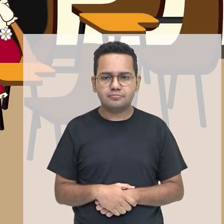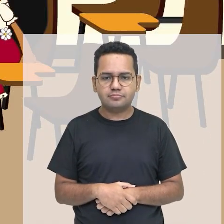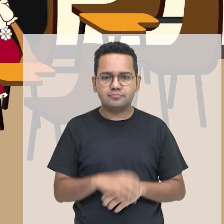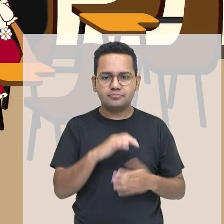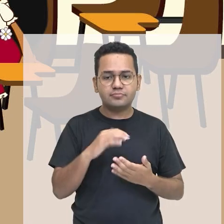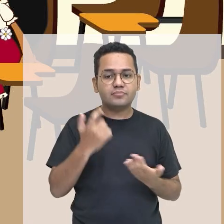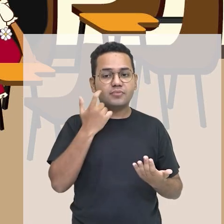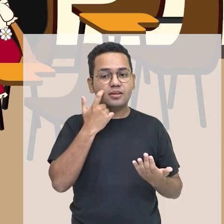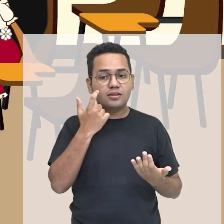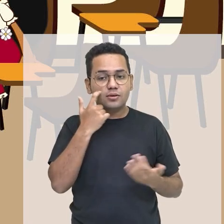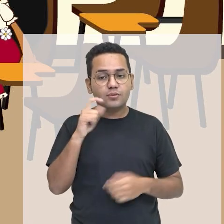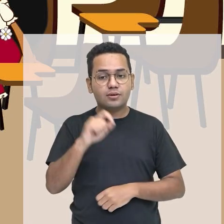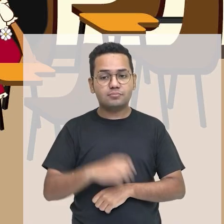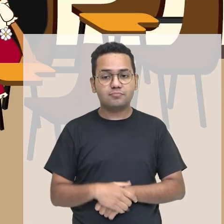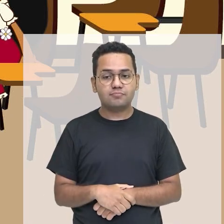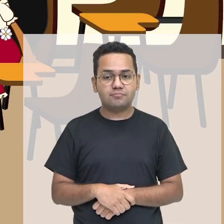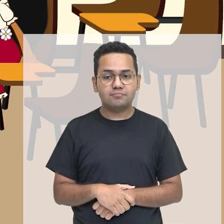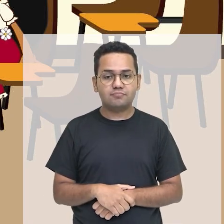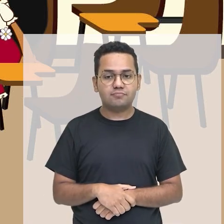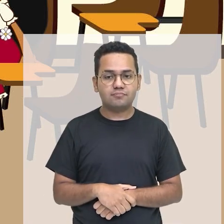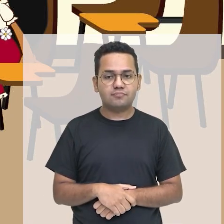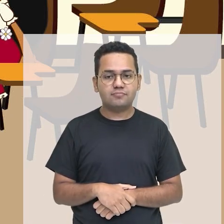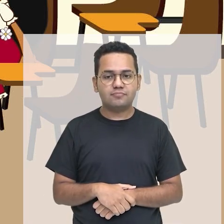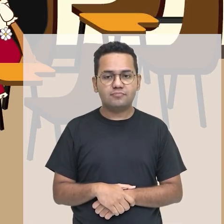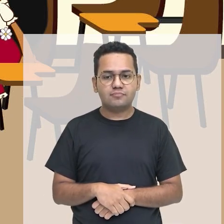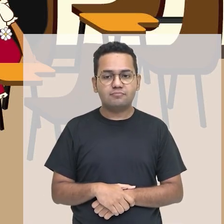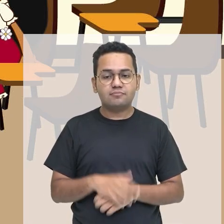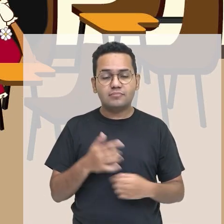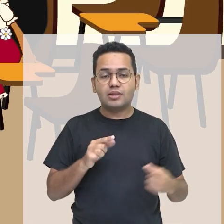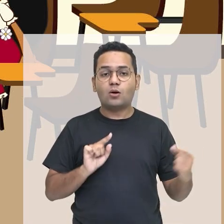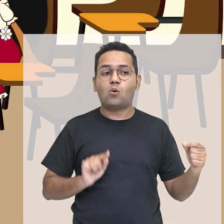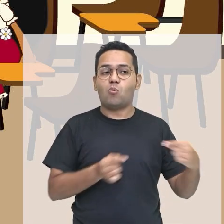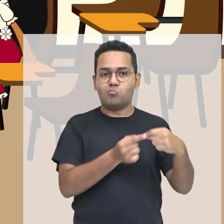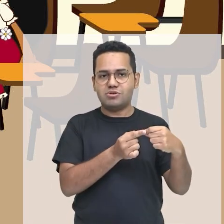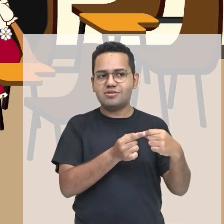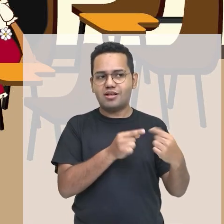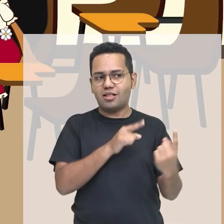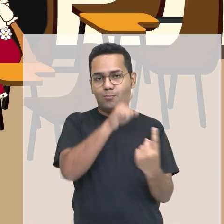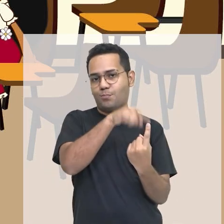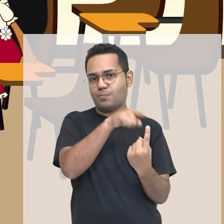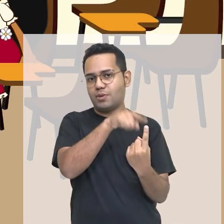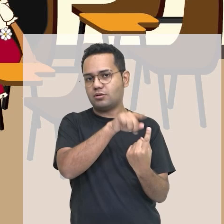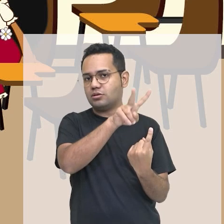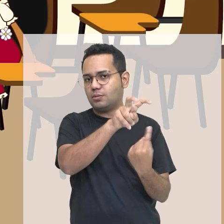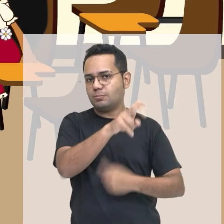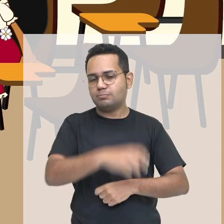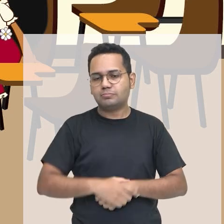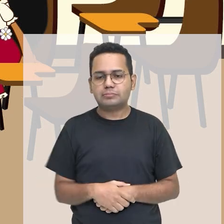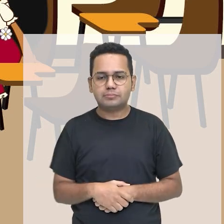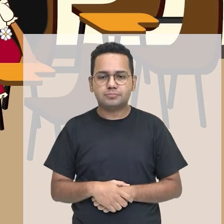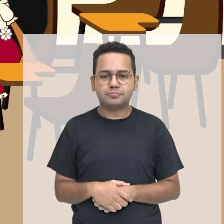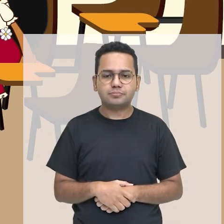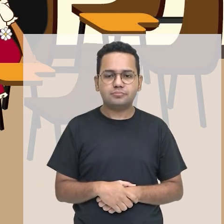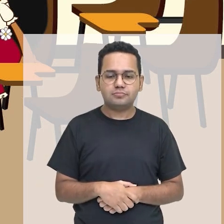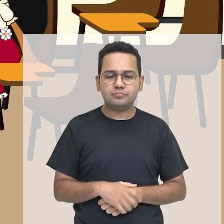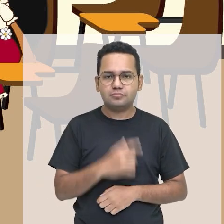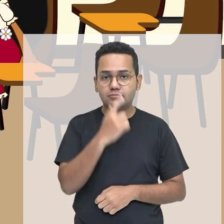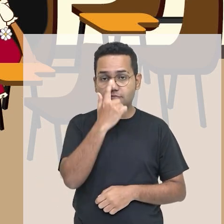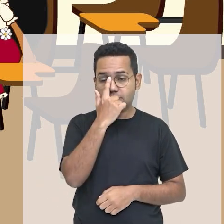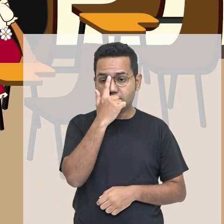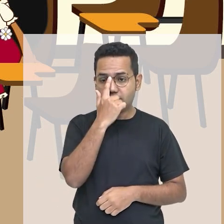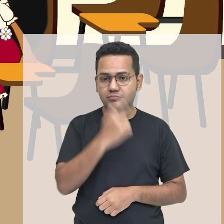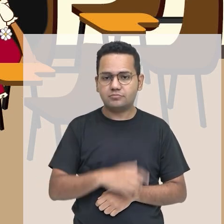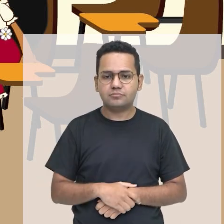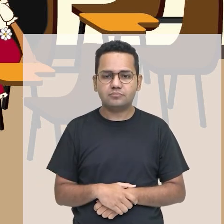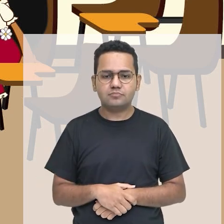está falando, né? Esse ato de falar é uma linguagem verbal, tá certo? Muitas vezes, quando nós estamos